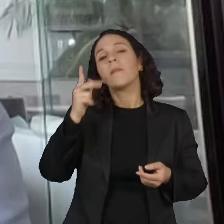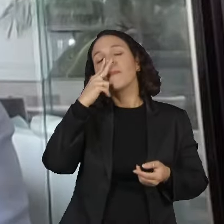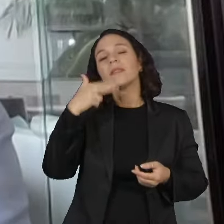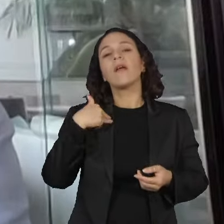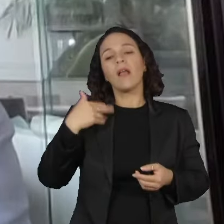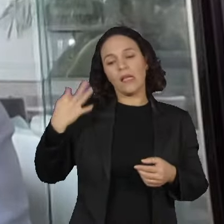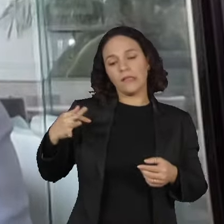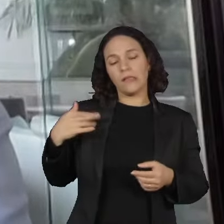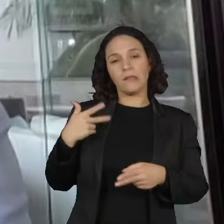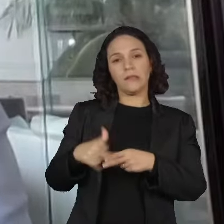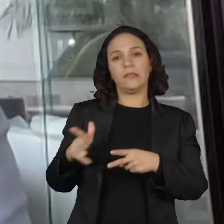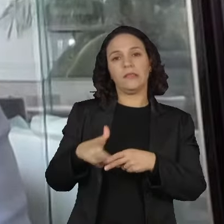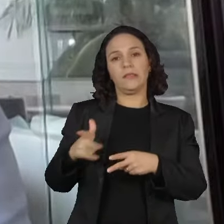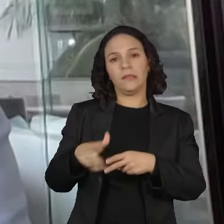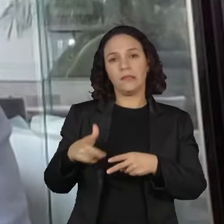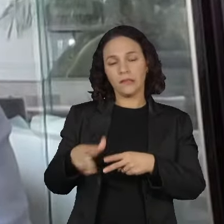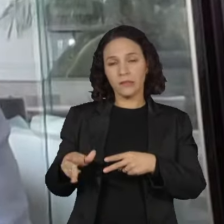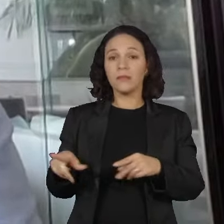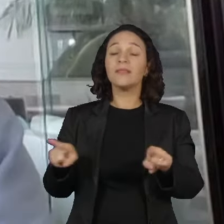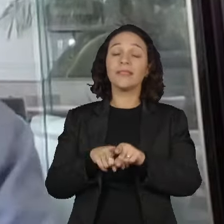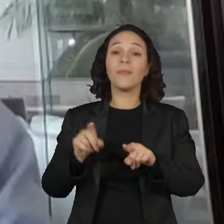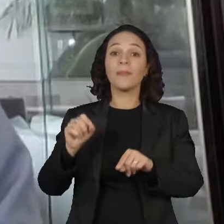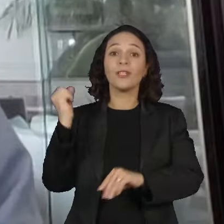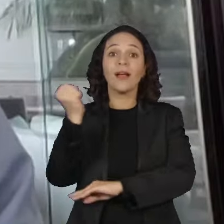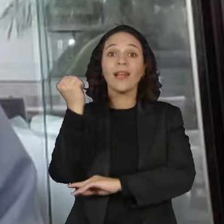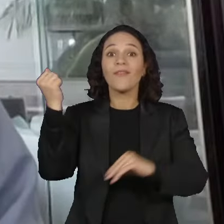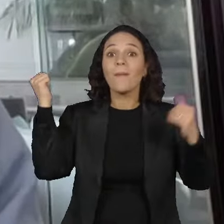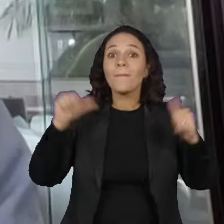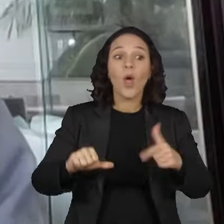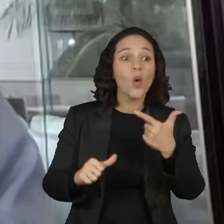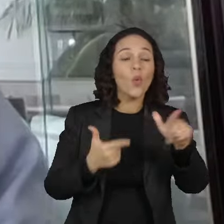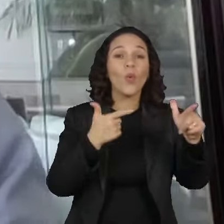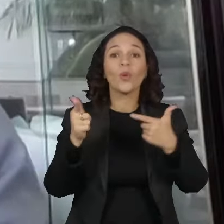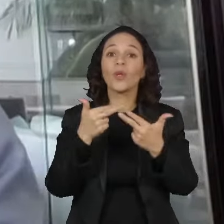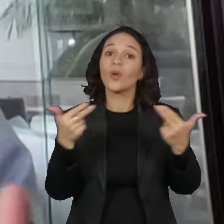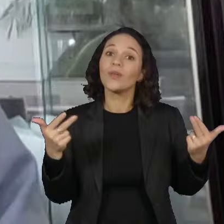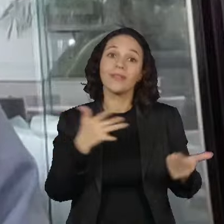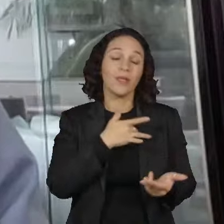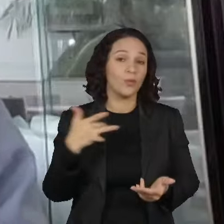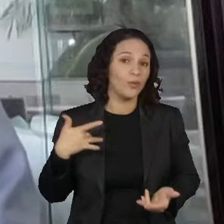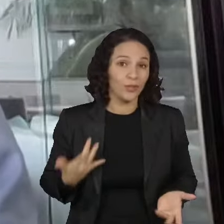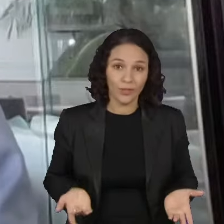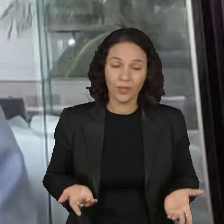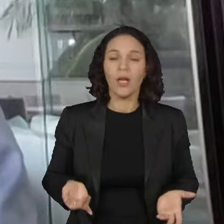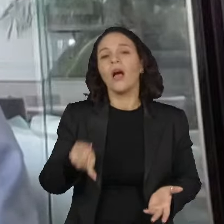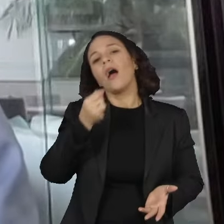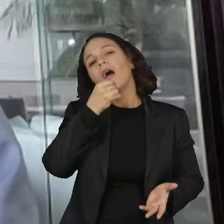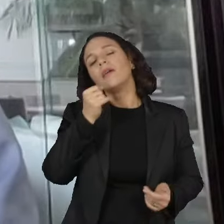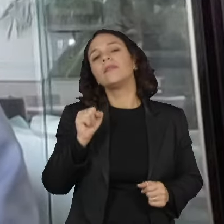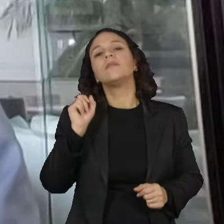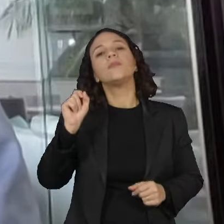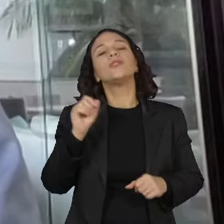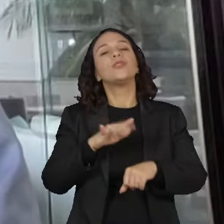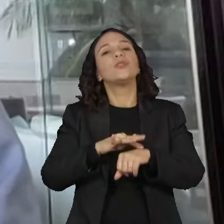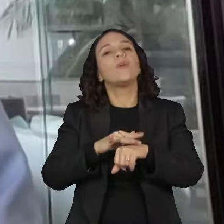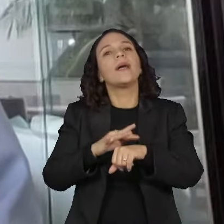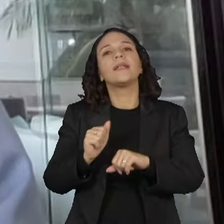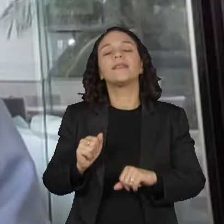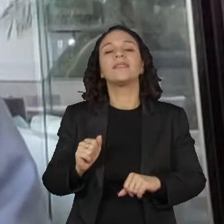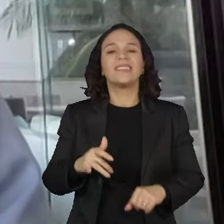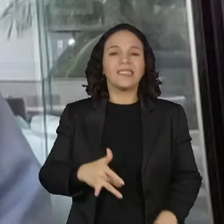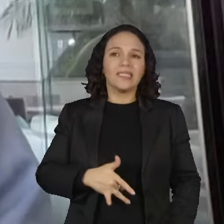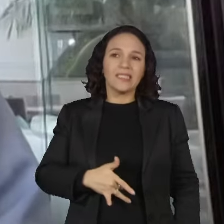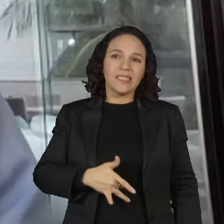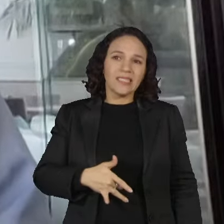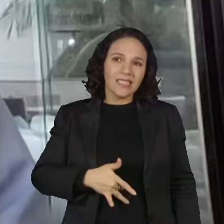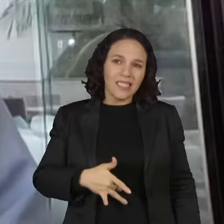os sintomas, como pode também agravar outras condições, como, por exemplo, o aparecimento de uma doença